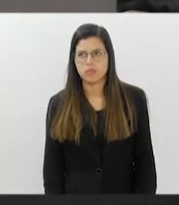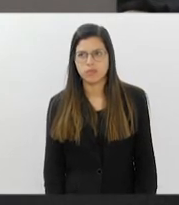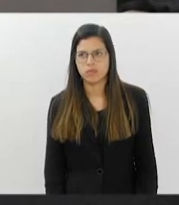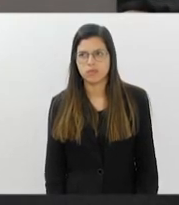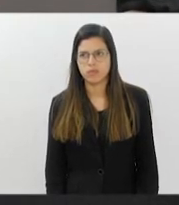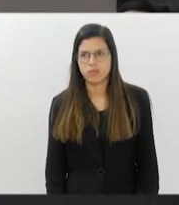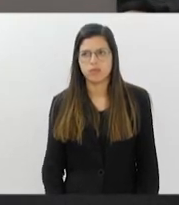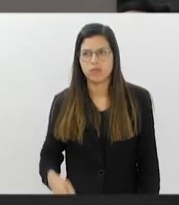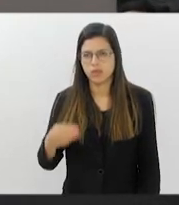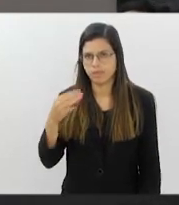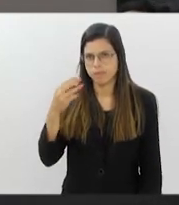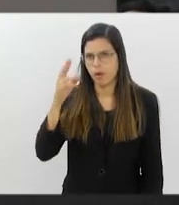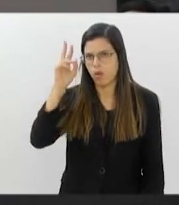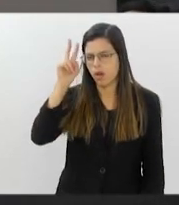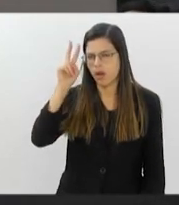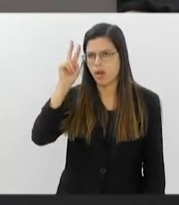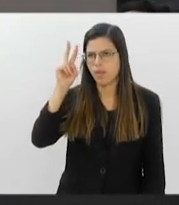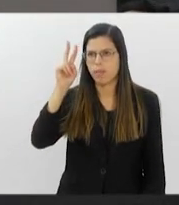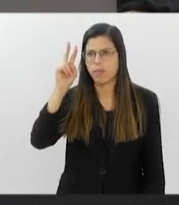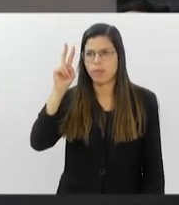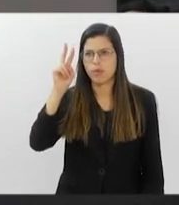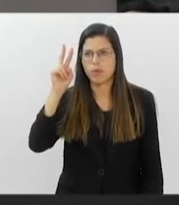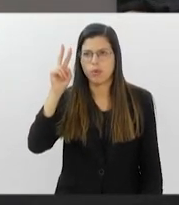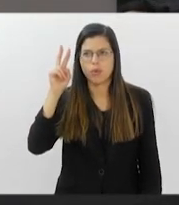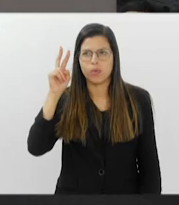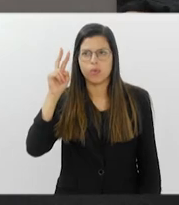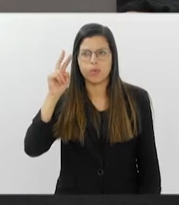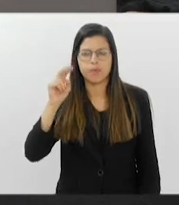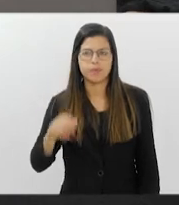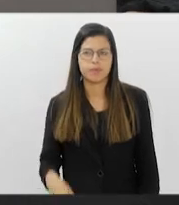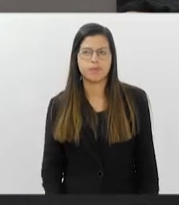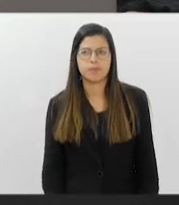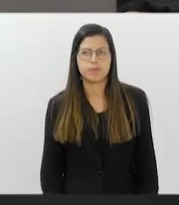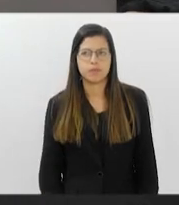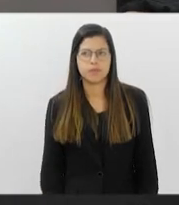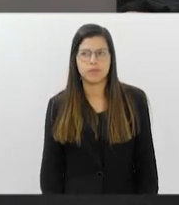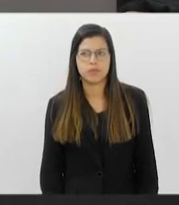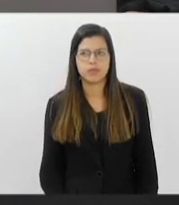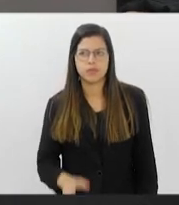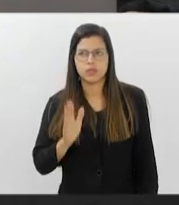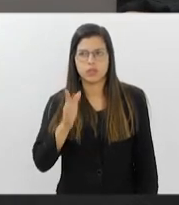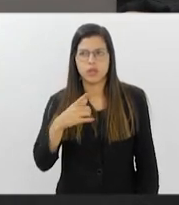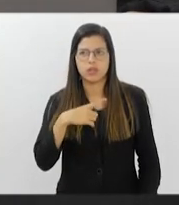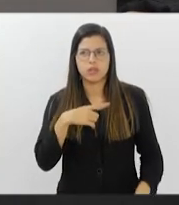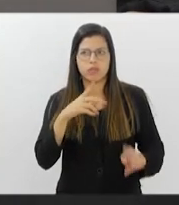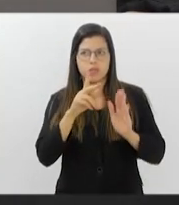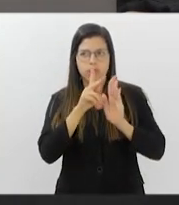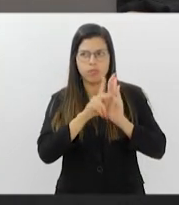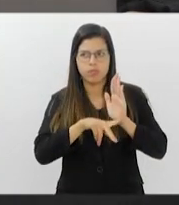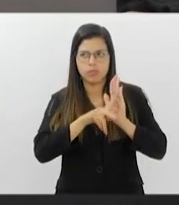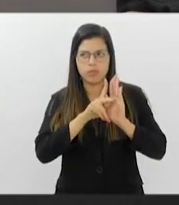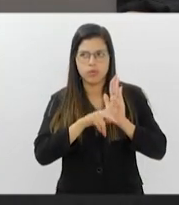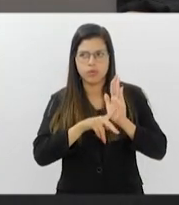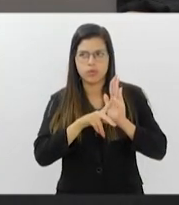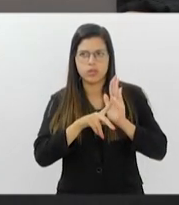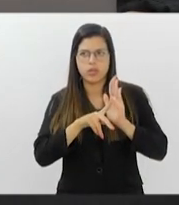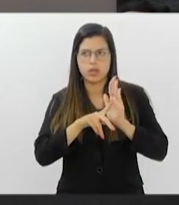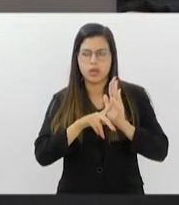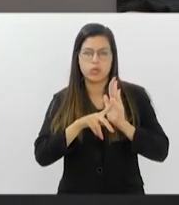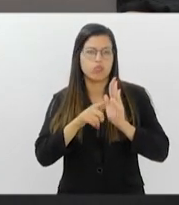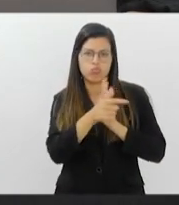De memória, eu afirmo a Vossa Excelência que já teve projetos de